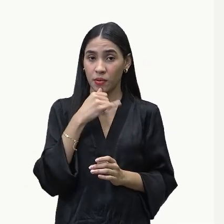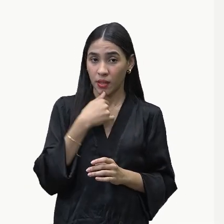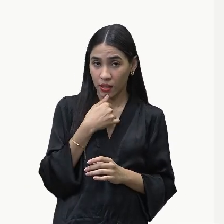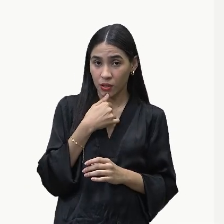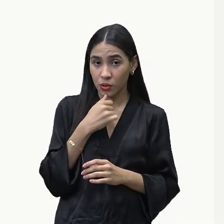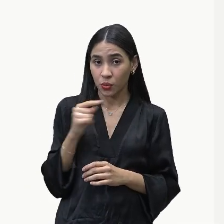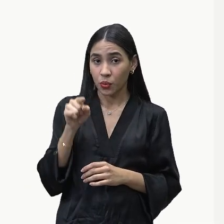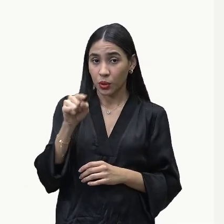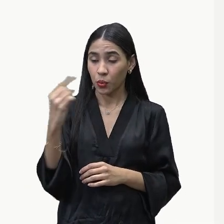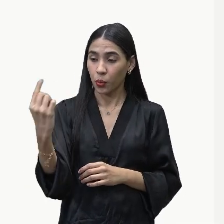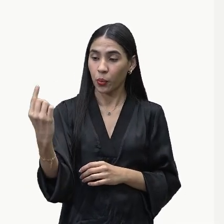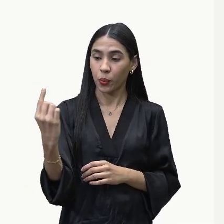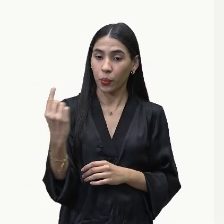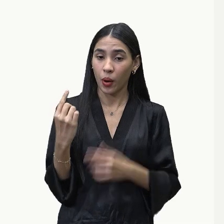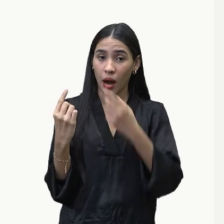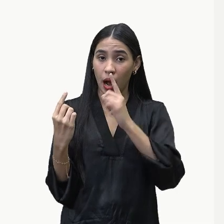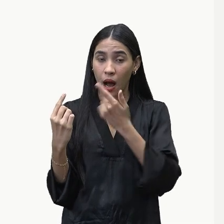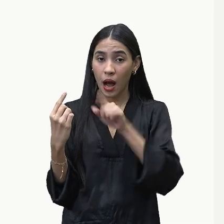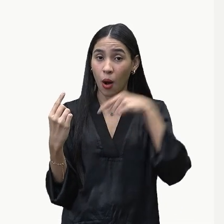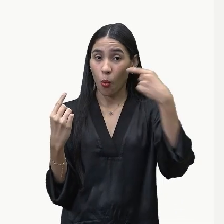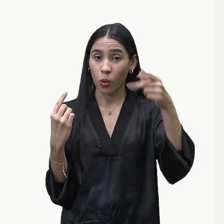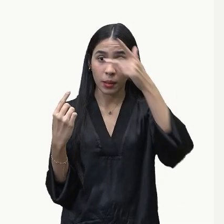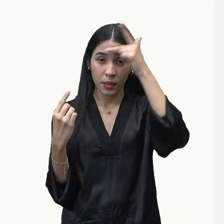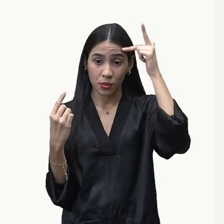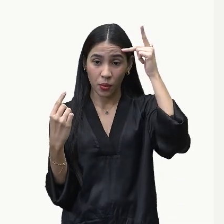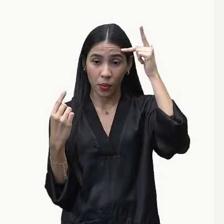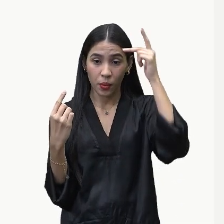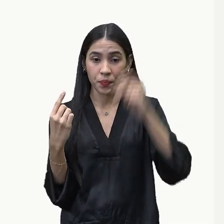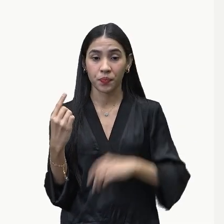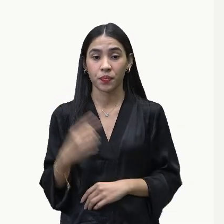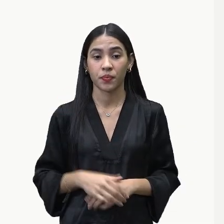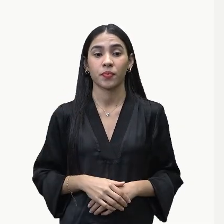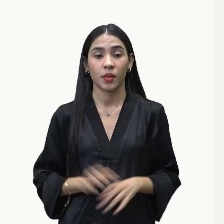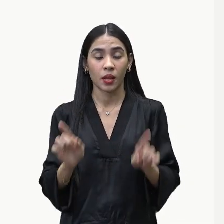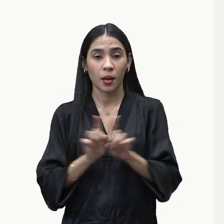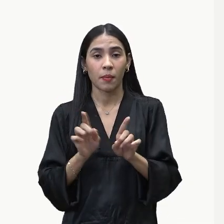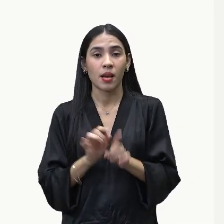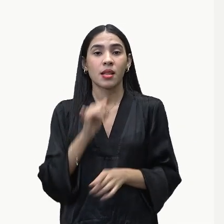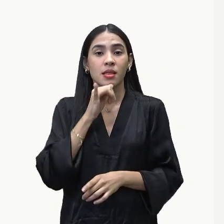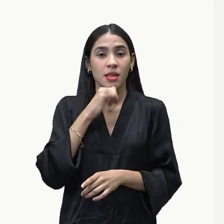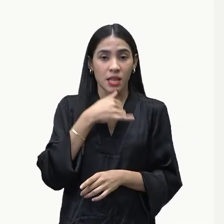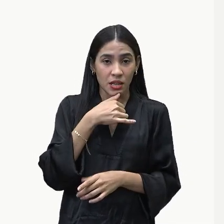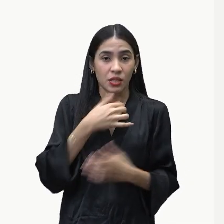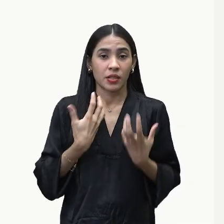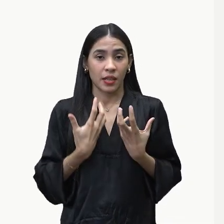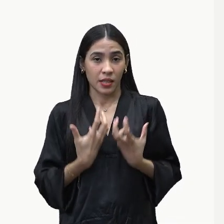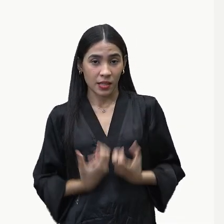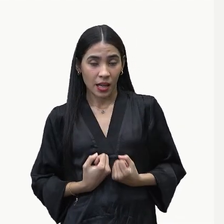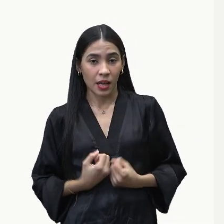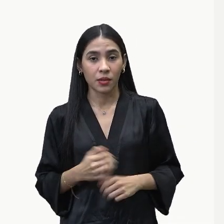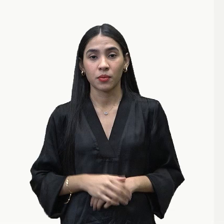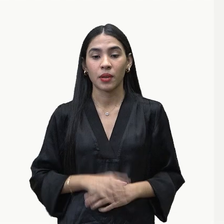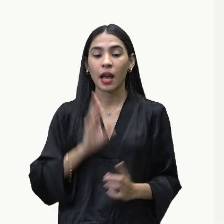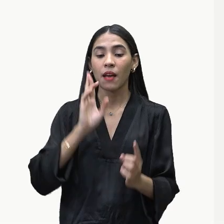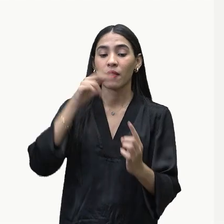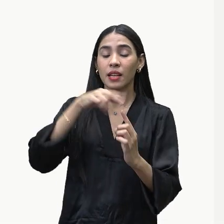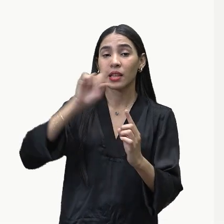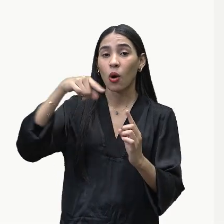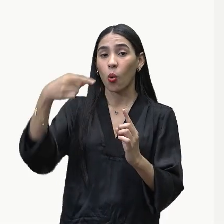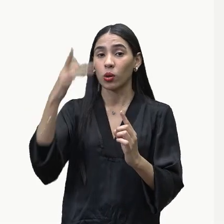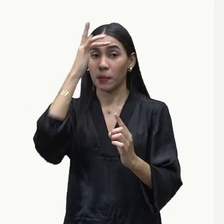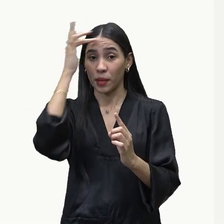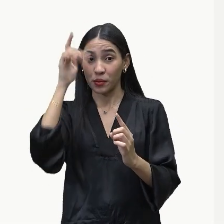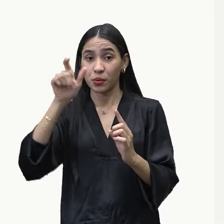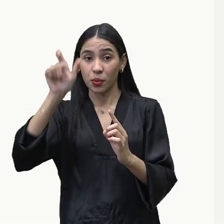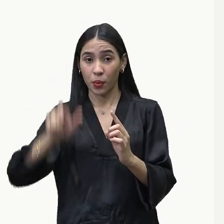e tu, ou seja, a outra pessoa, e triste e fatigado. Tinhas, ele se referindo ao outro sujeito